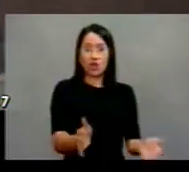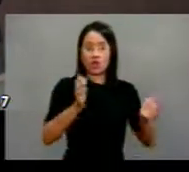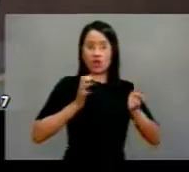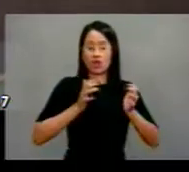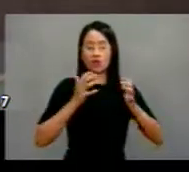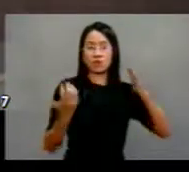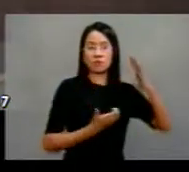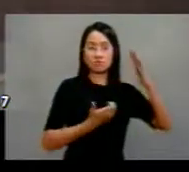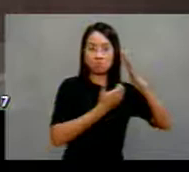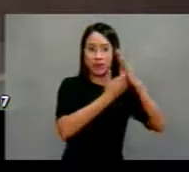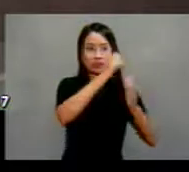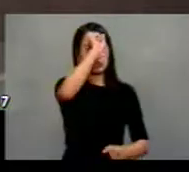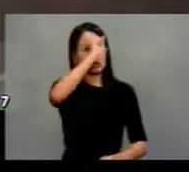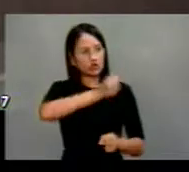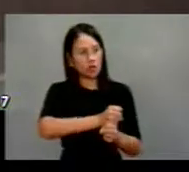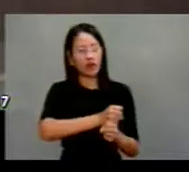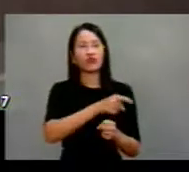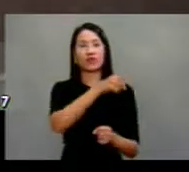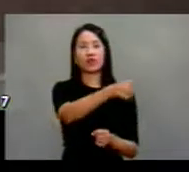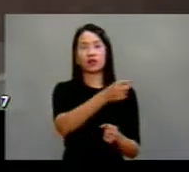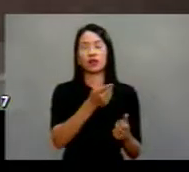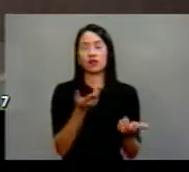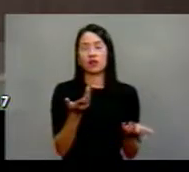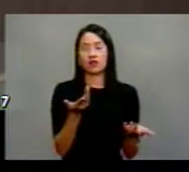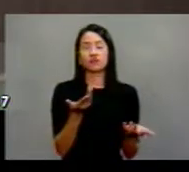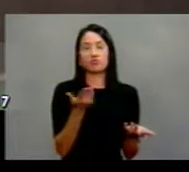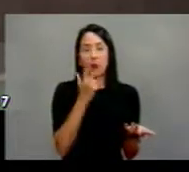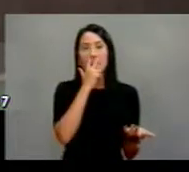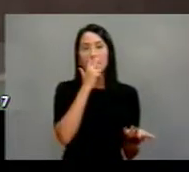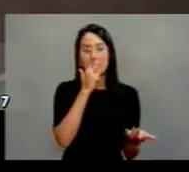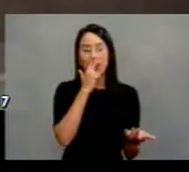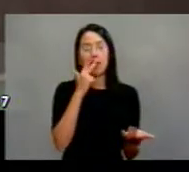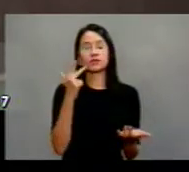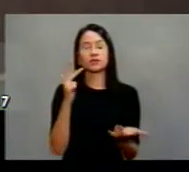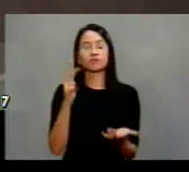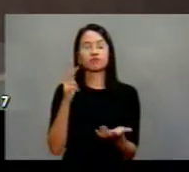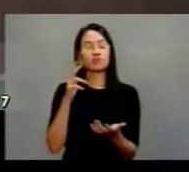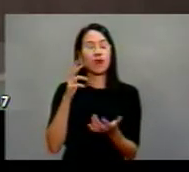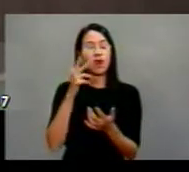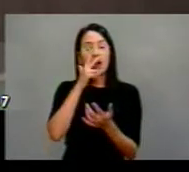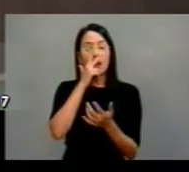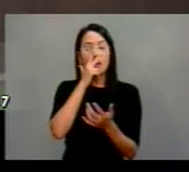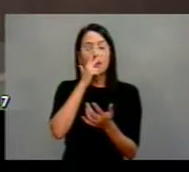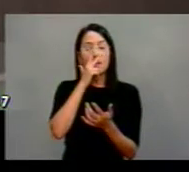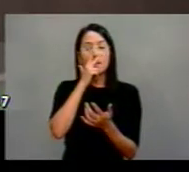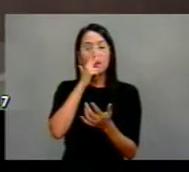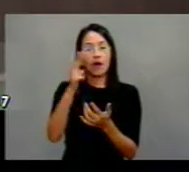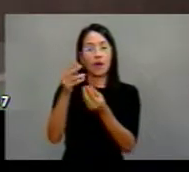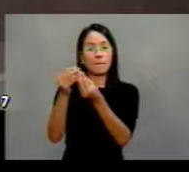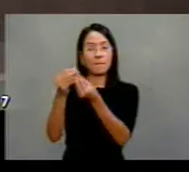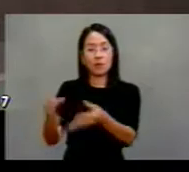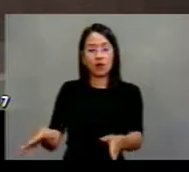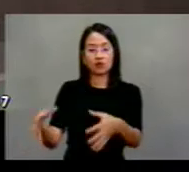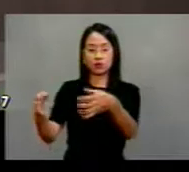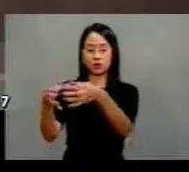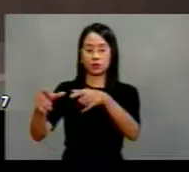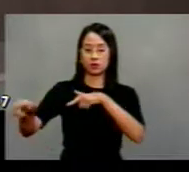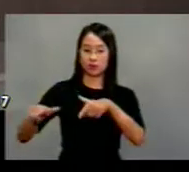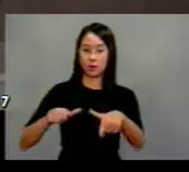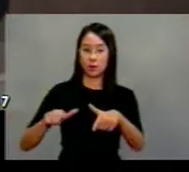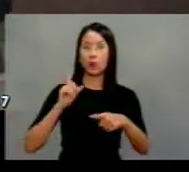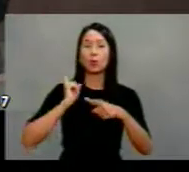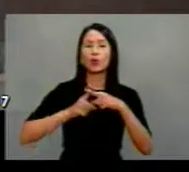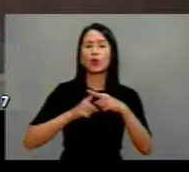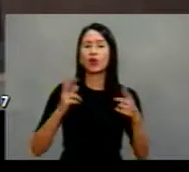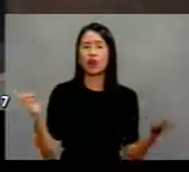políticas e é necessário compreender por que o golpe foi feito no